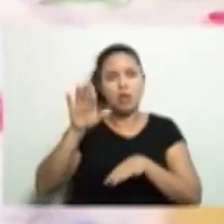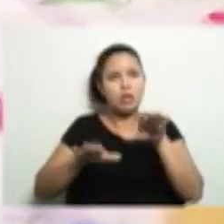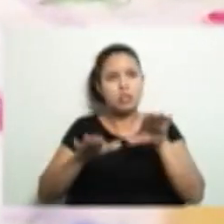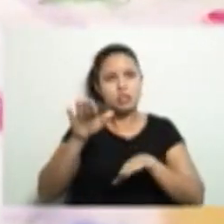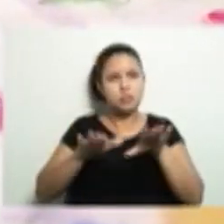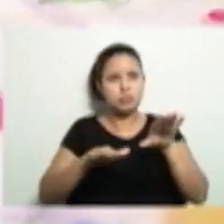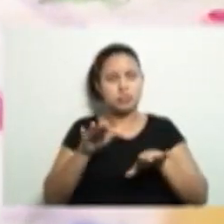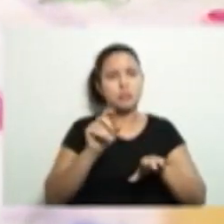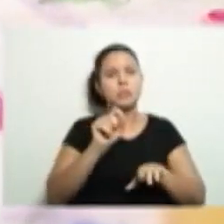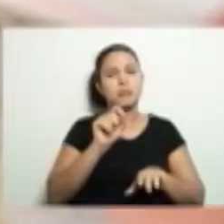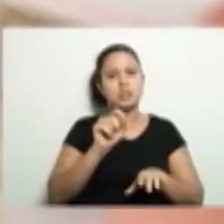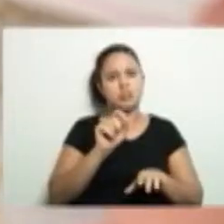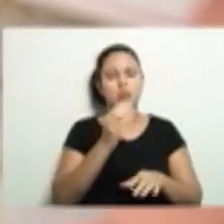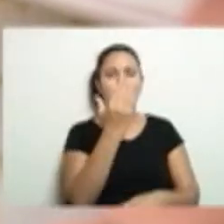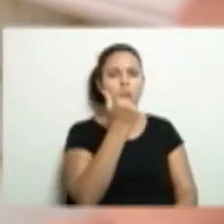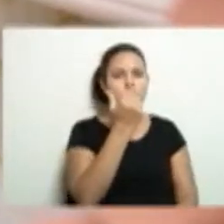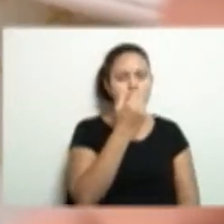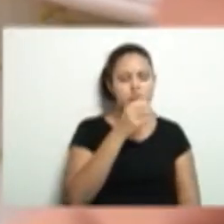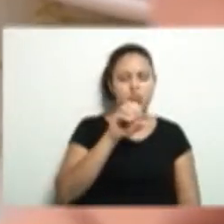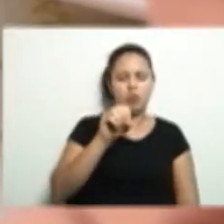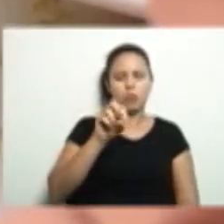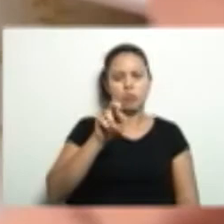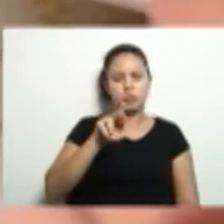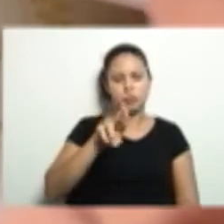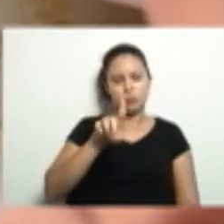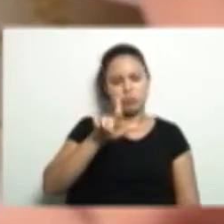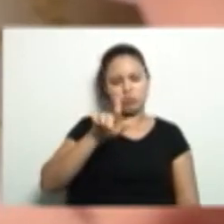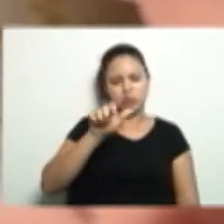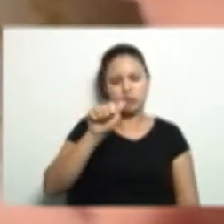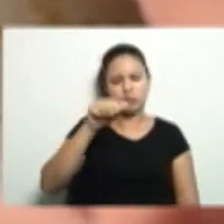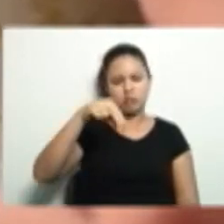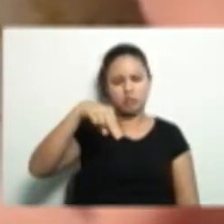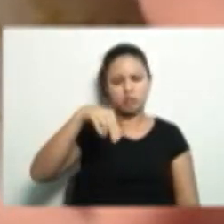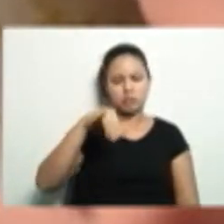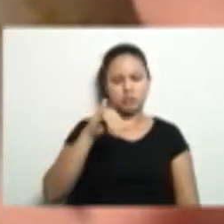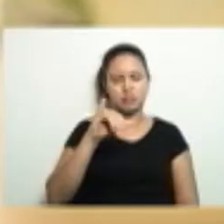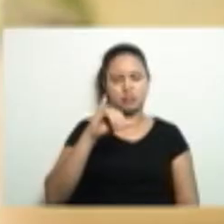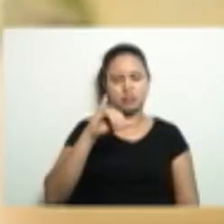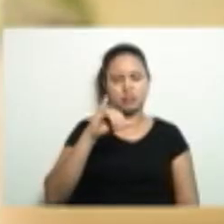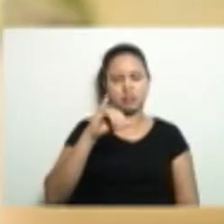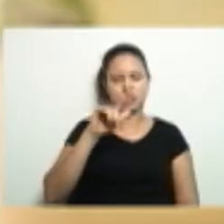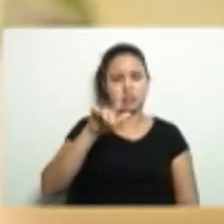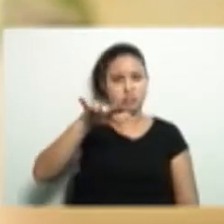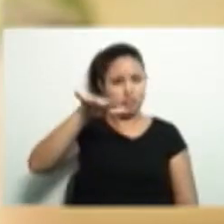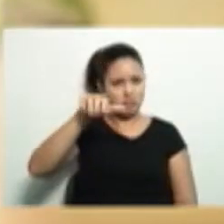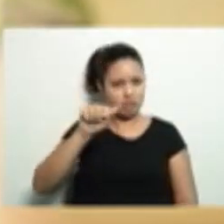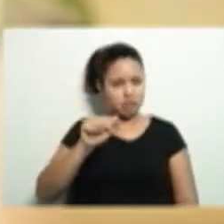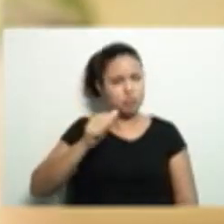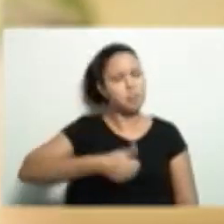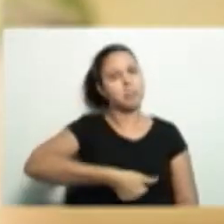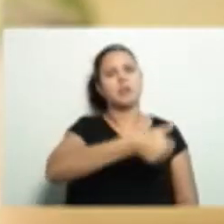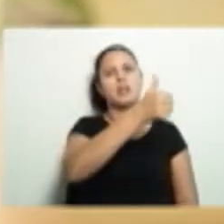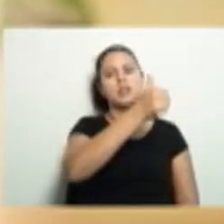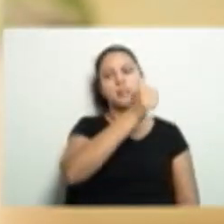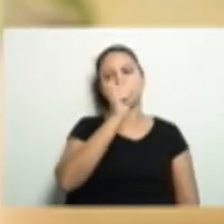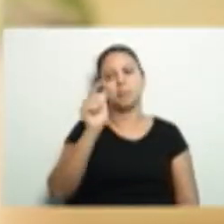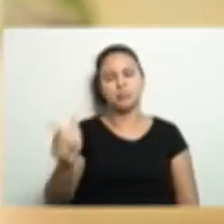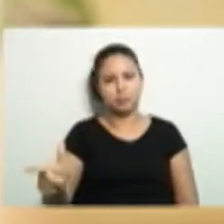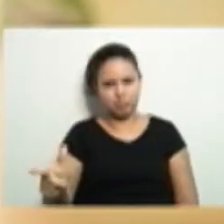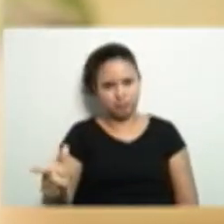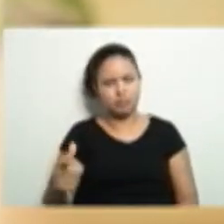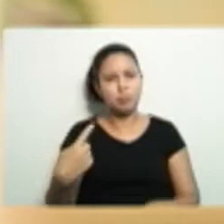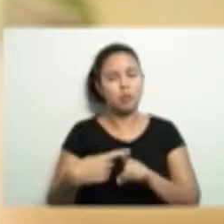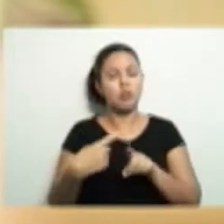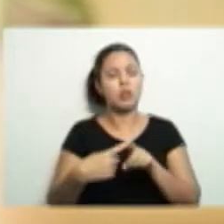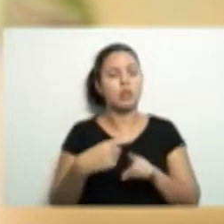de forma limpa e sadia, sem agrotóxicos e sem fertilizantes químicos. Quer modernidade melhor que comer de forma